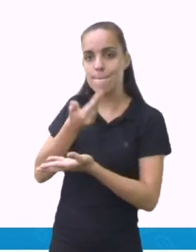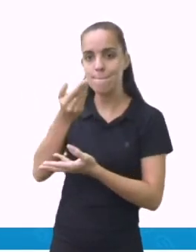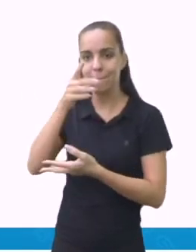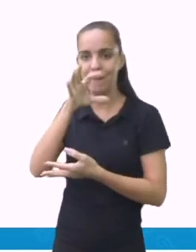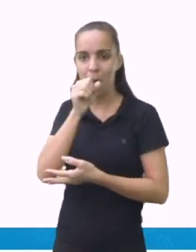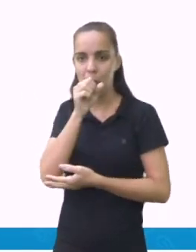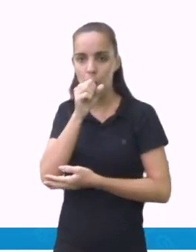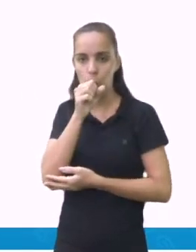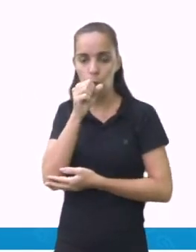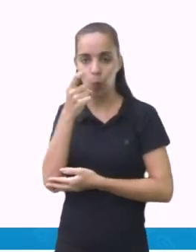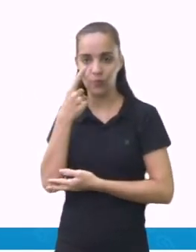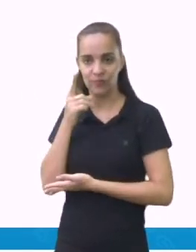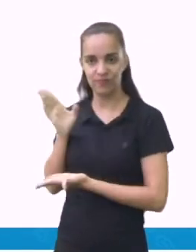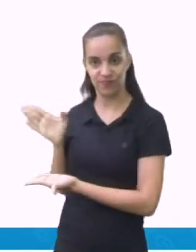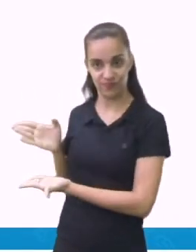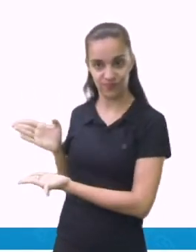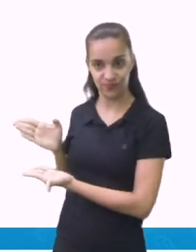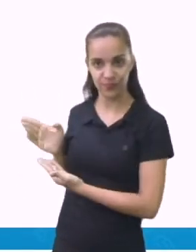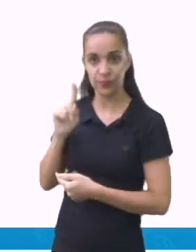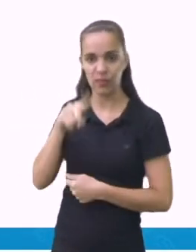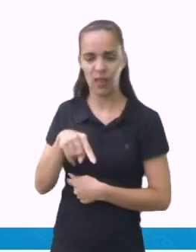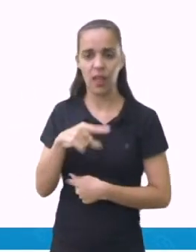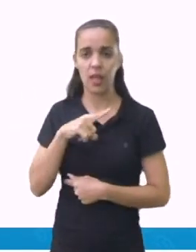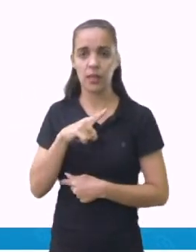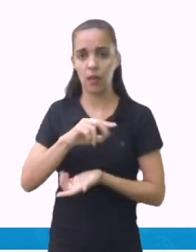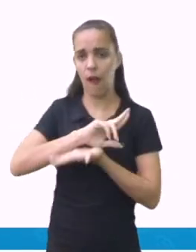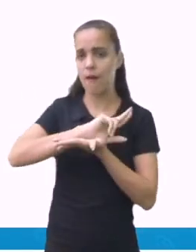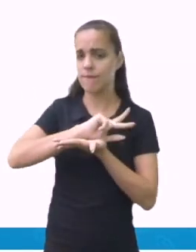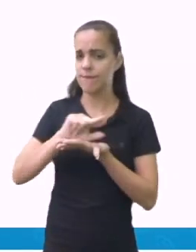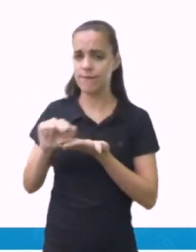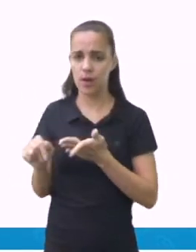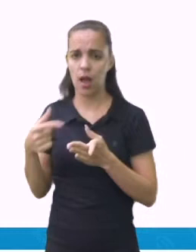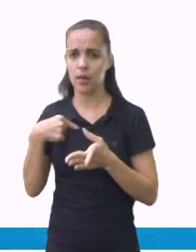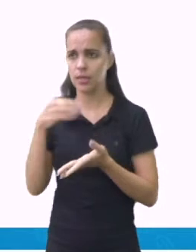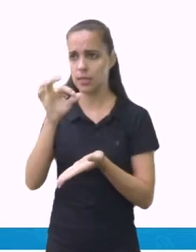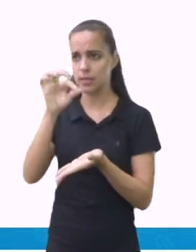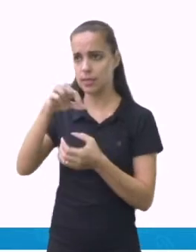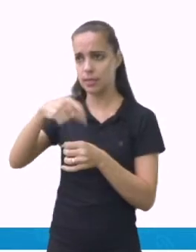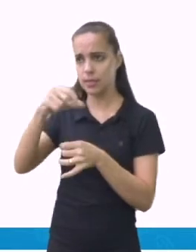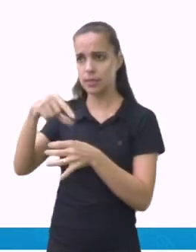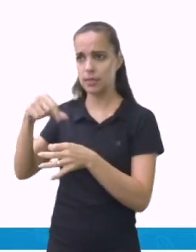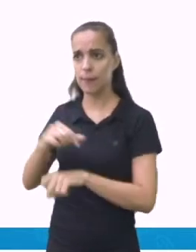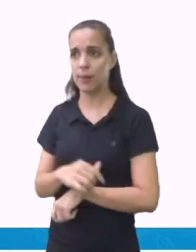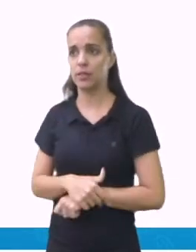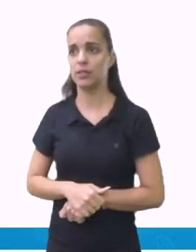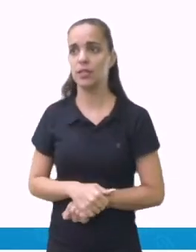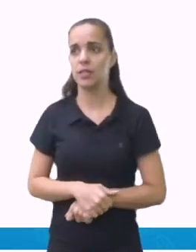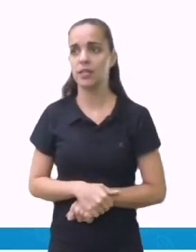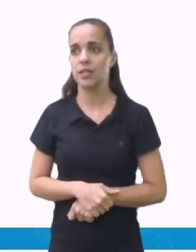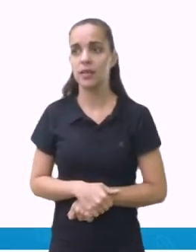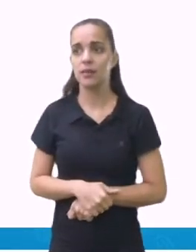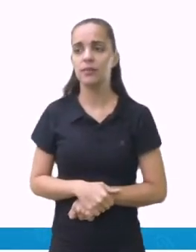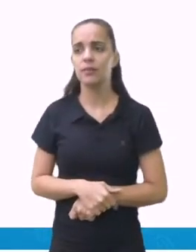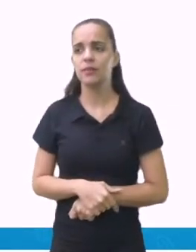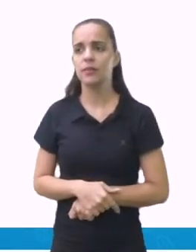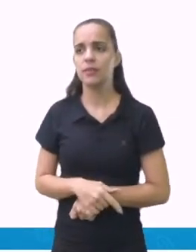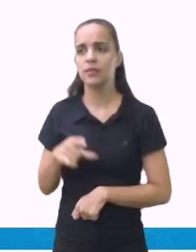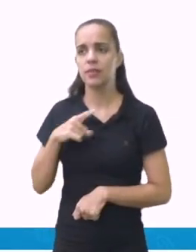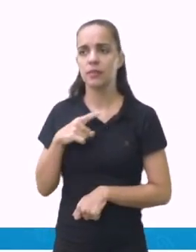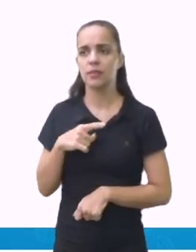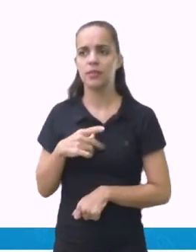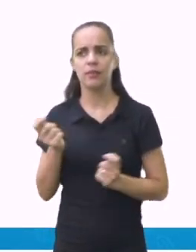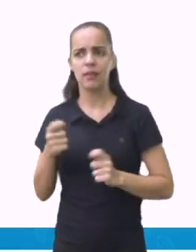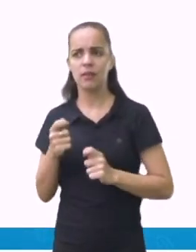também melancia com muitas sementes, né? O melão com muitas sementes. Então, os